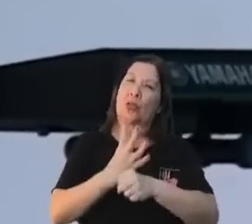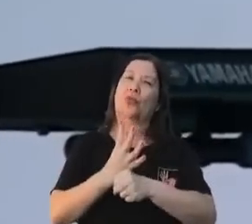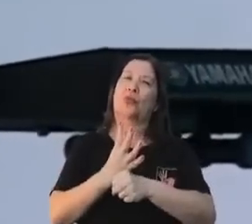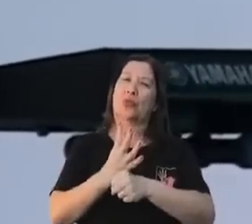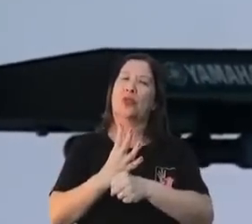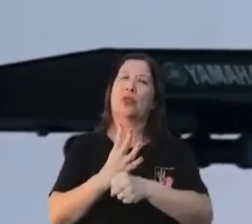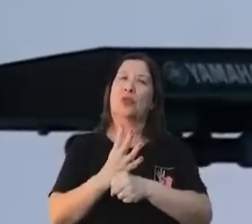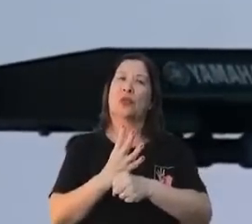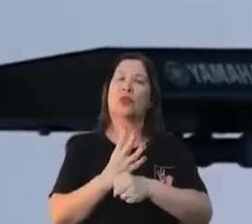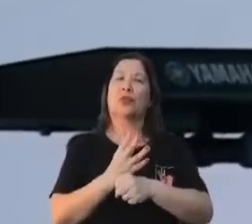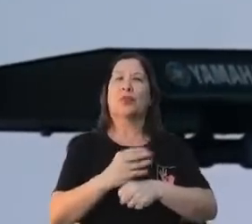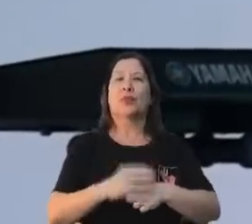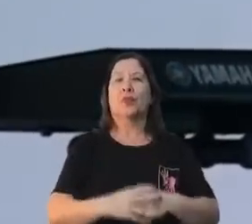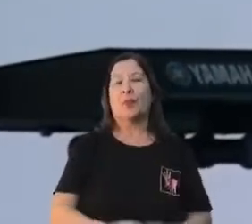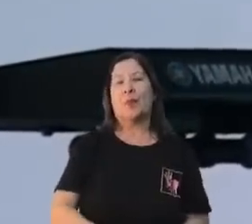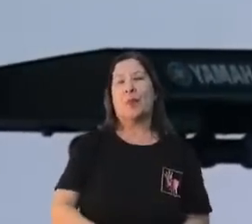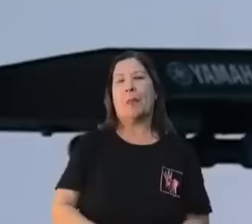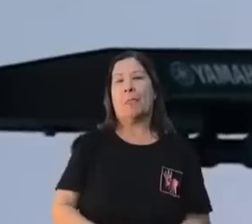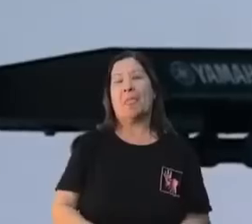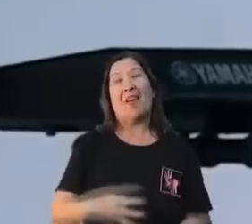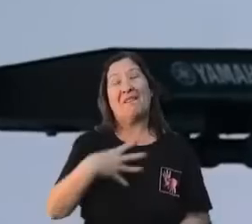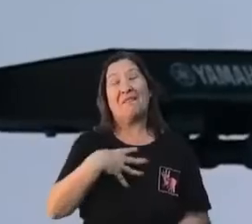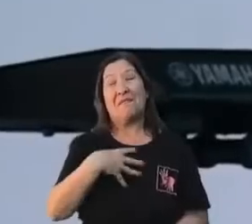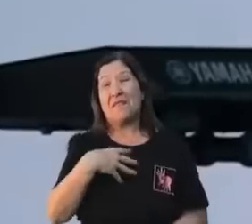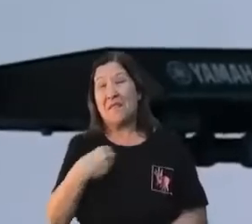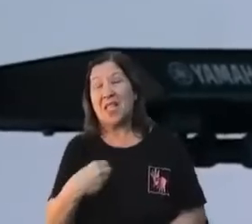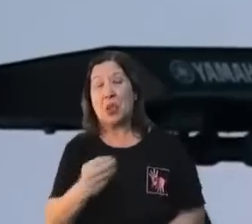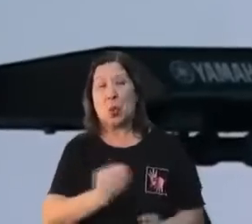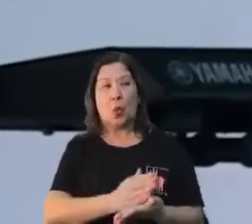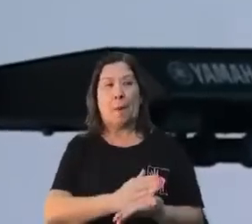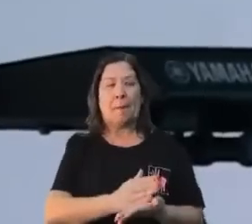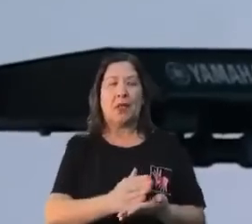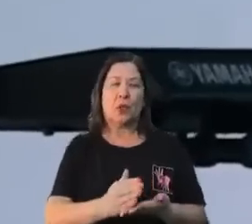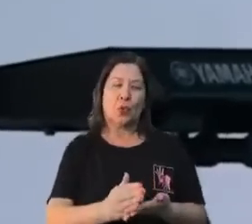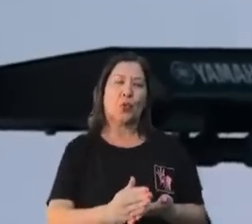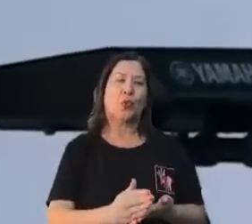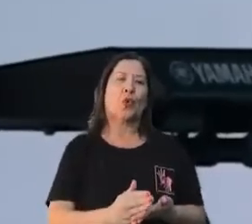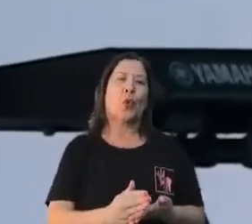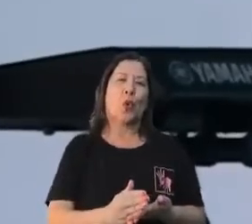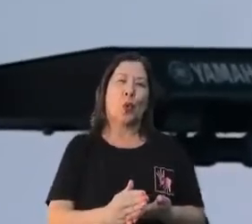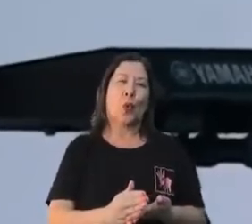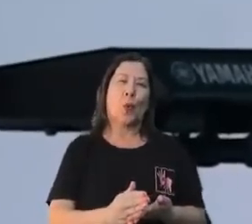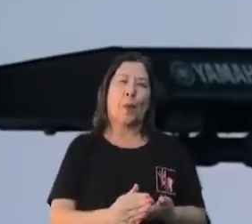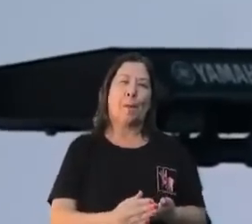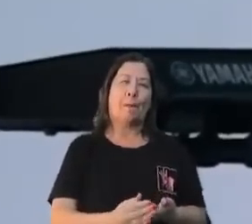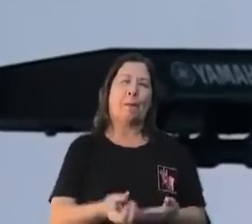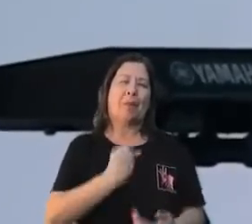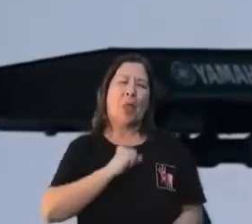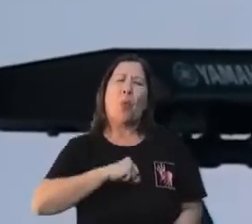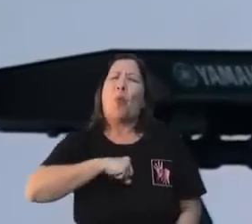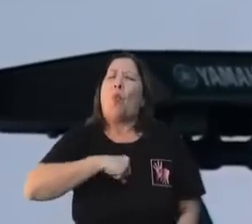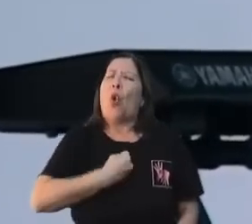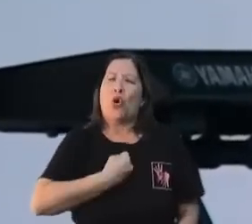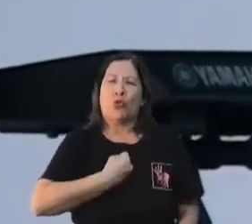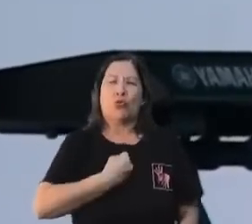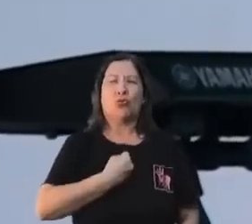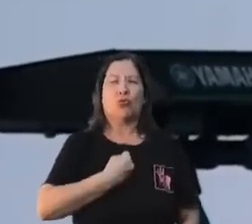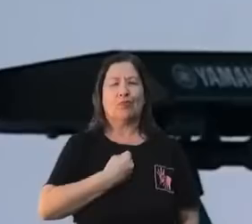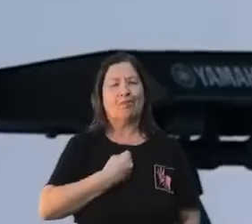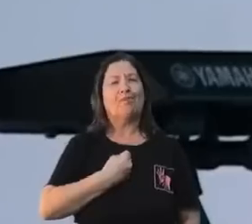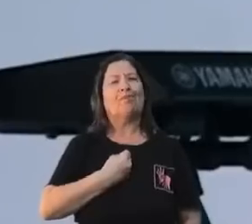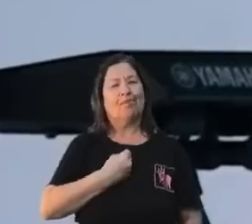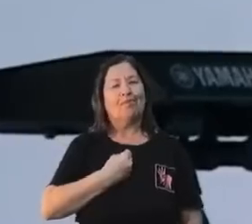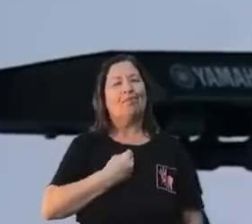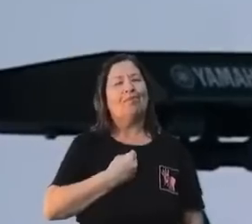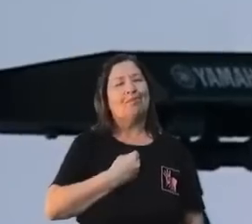O Absalão começou a conspirar contra o pai, para tomar o palácio do pai, para matar o pai. E